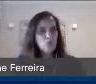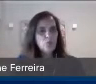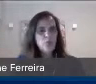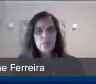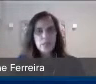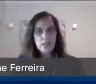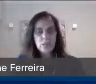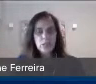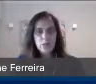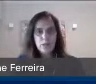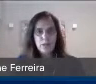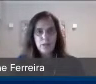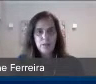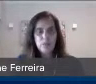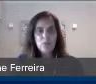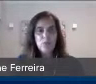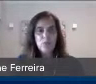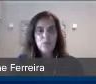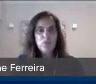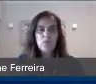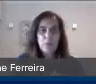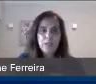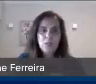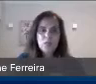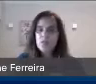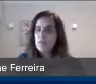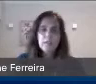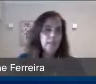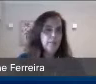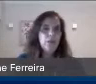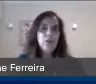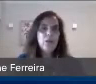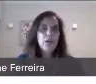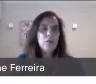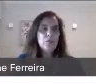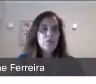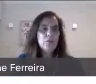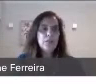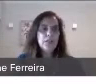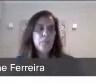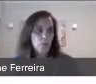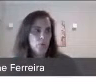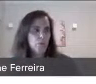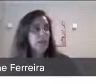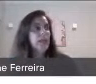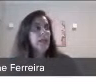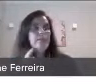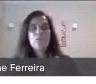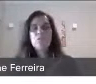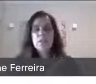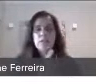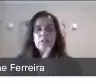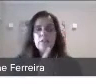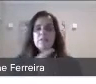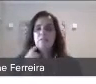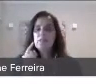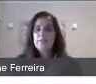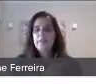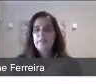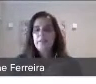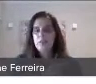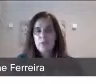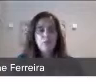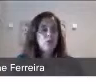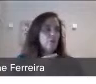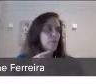candidatura para os Estados Unidos, mas não só para isso, se você quer melhorar o seu inglês, ponto. Esse é um outro site bem bacana, se você quiser chamar a